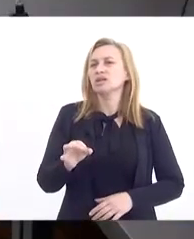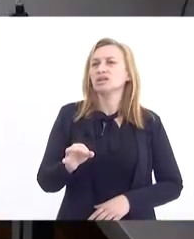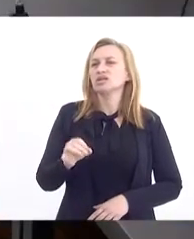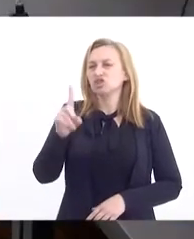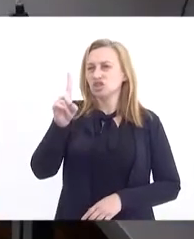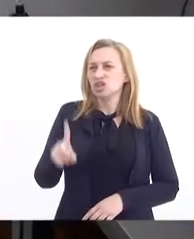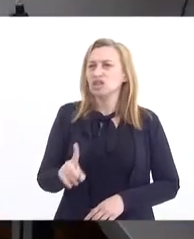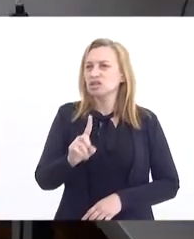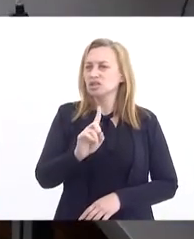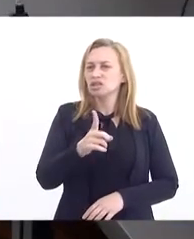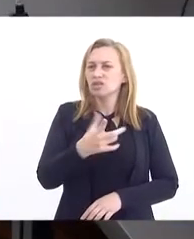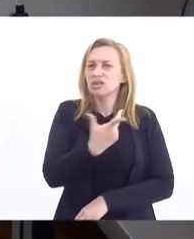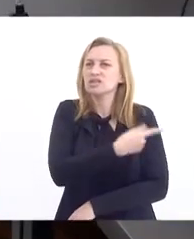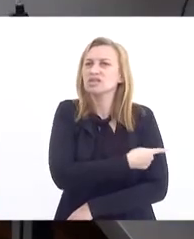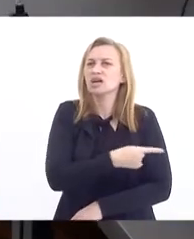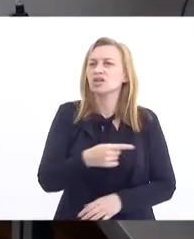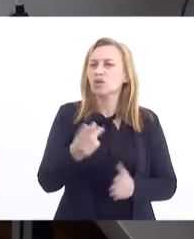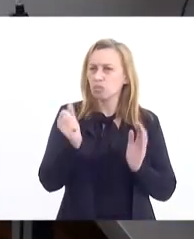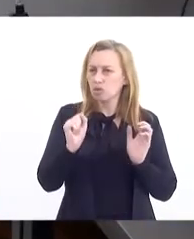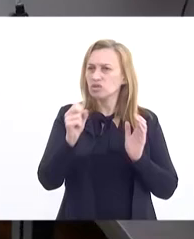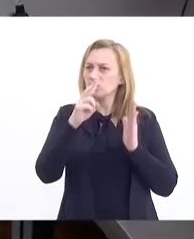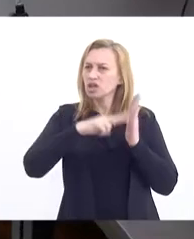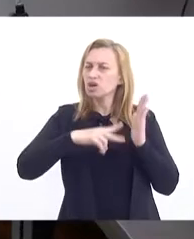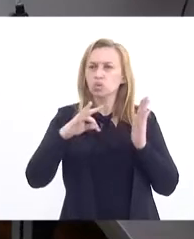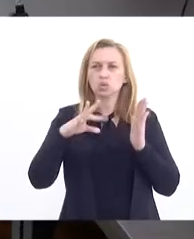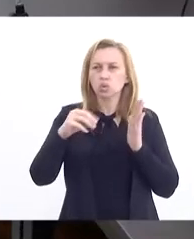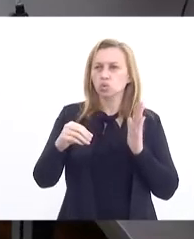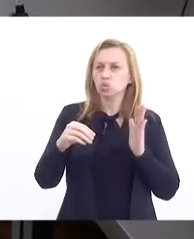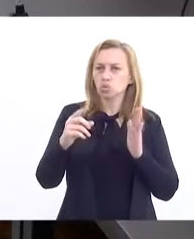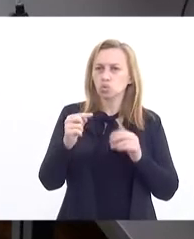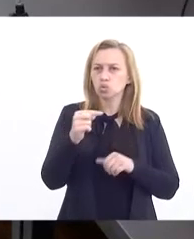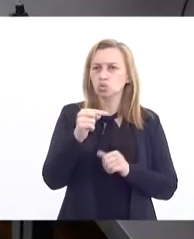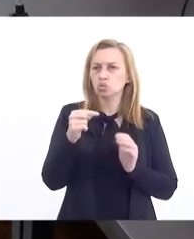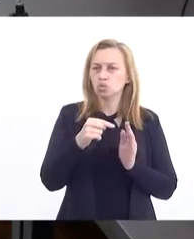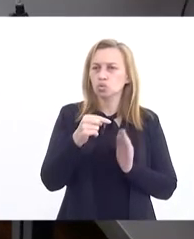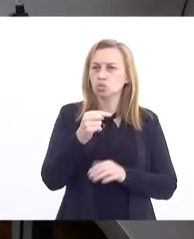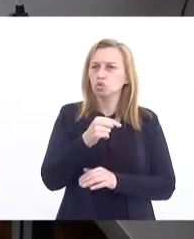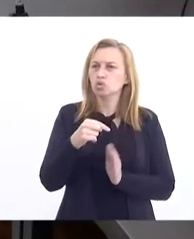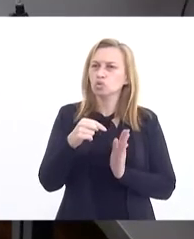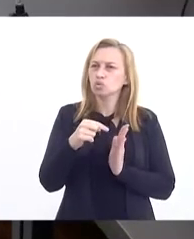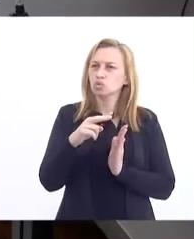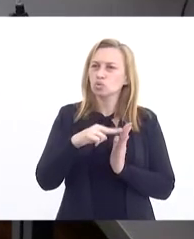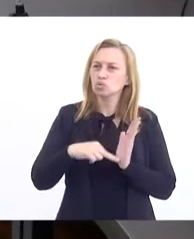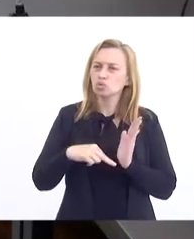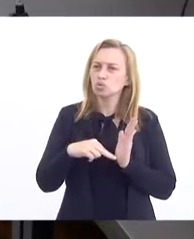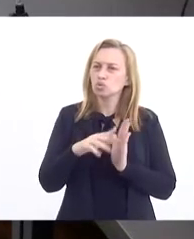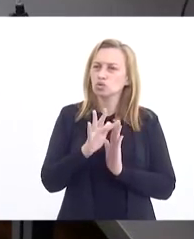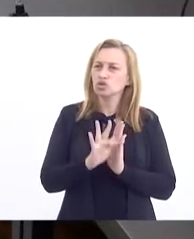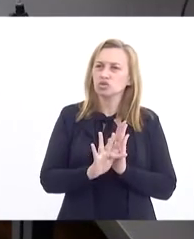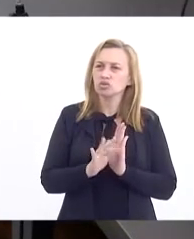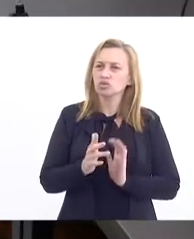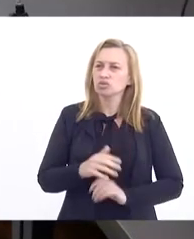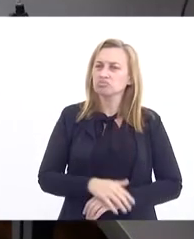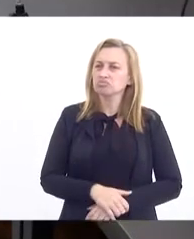Se quiser, eu envio o texto todo, eu leio o texto todo aqui. Onde está isso? Se quiser.